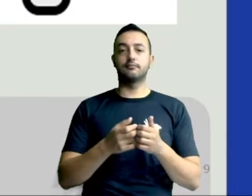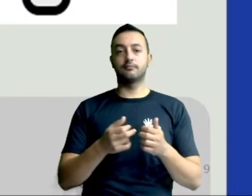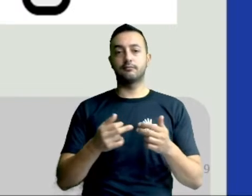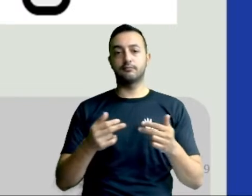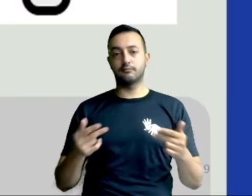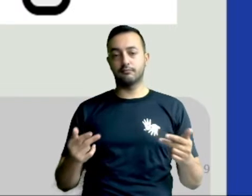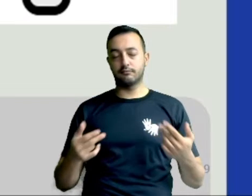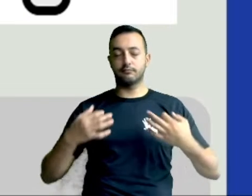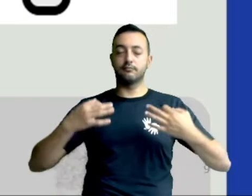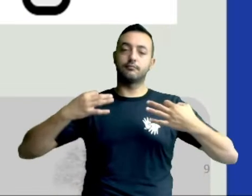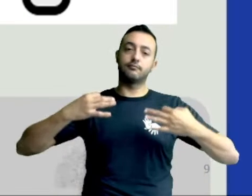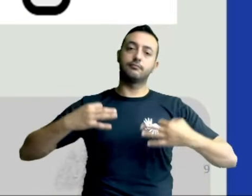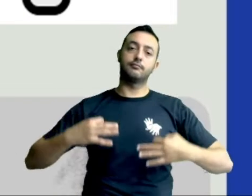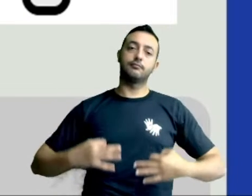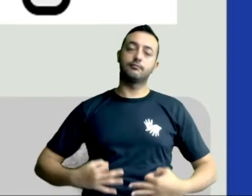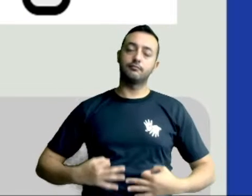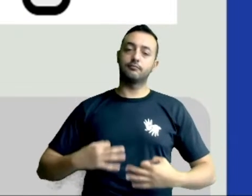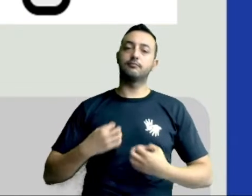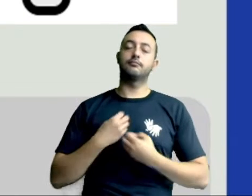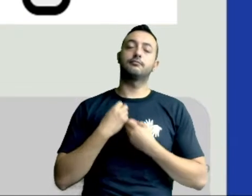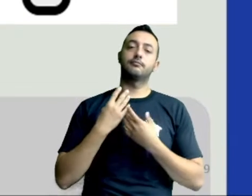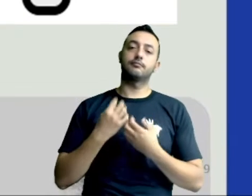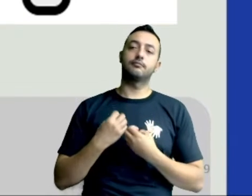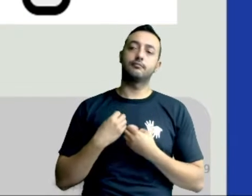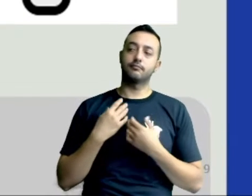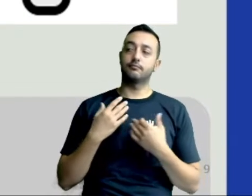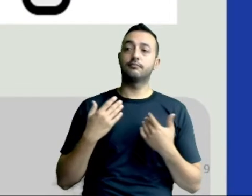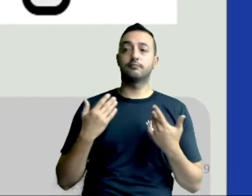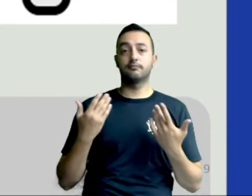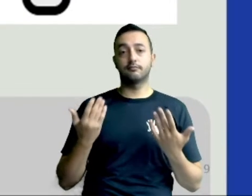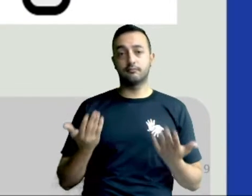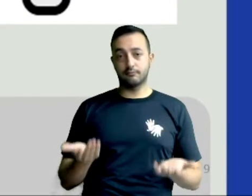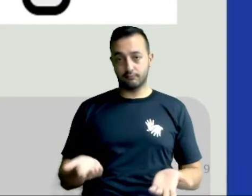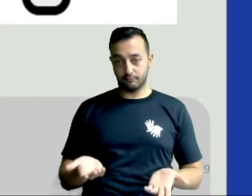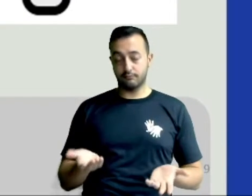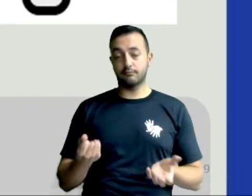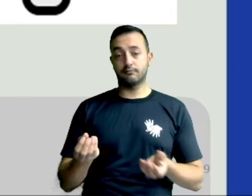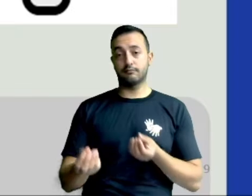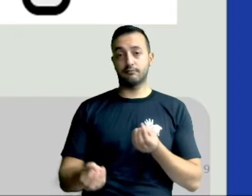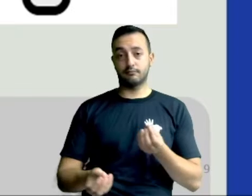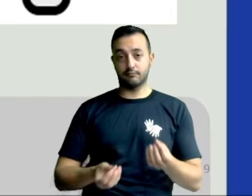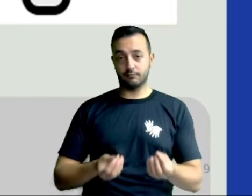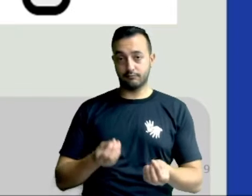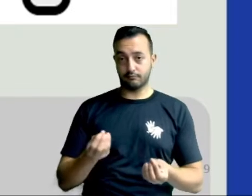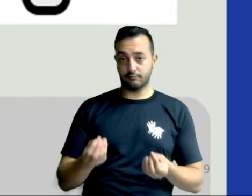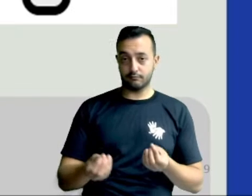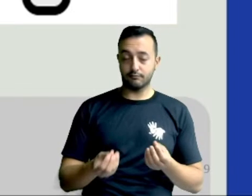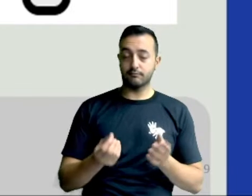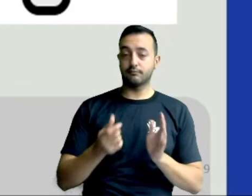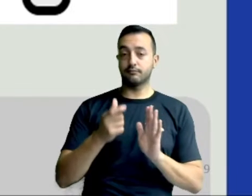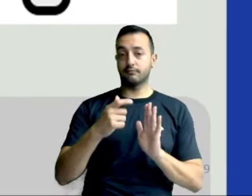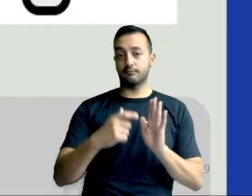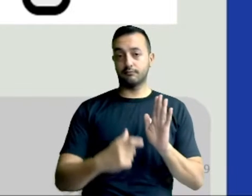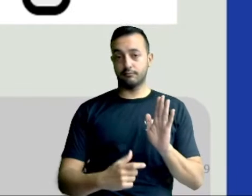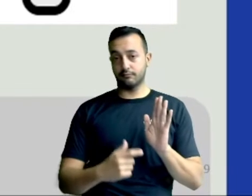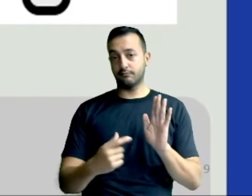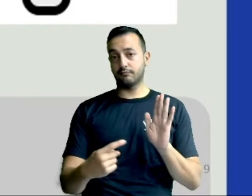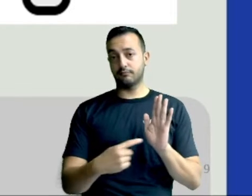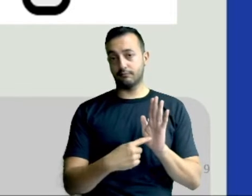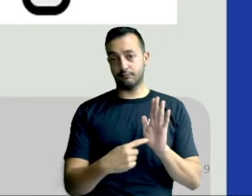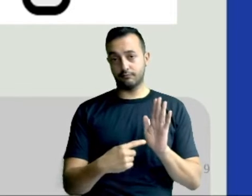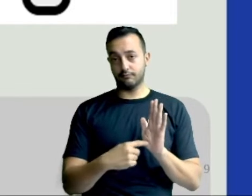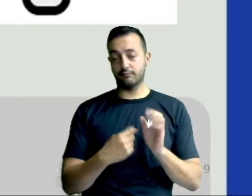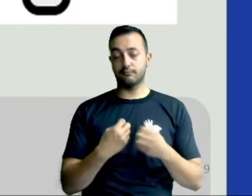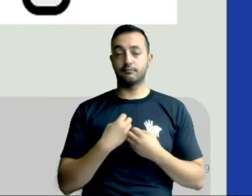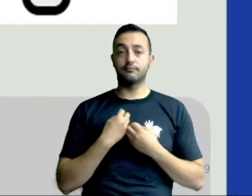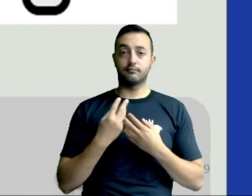aspectos formais dos poemas. Ou seja, a forma do poema e o que